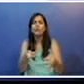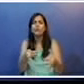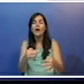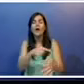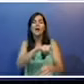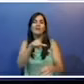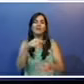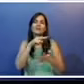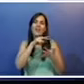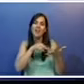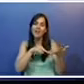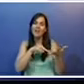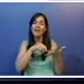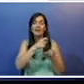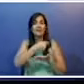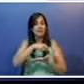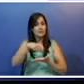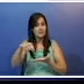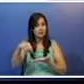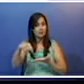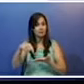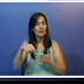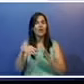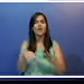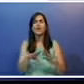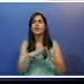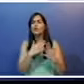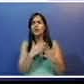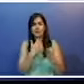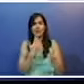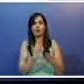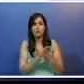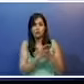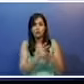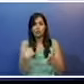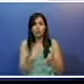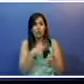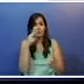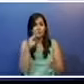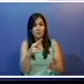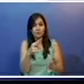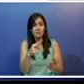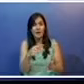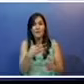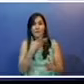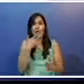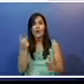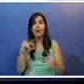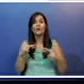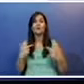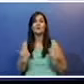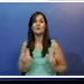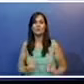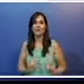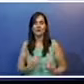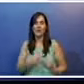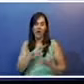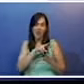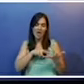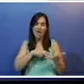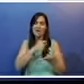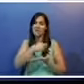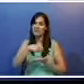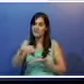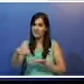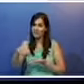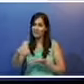de ler e escrever. Em nossos estudos, já vimos que essa capacidade foi uma das maiores conquistas do ser humano,